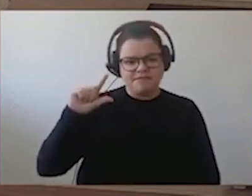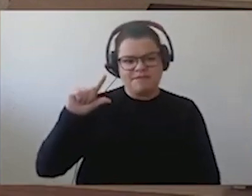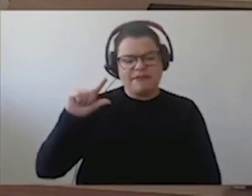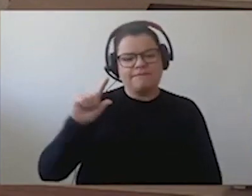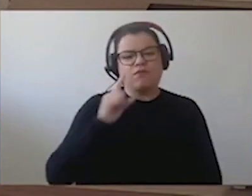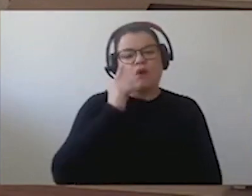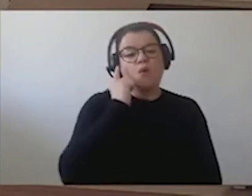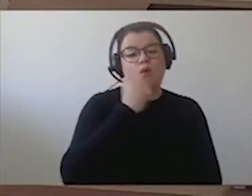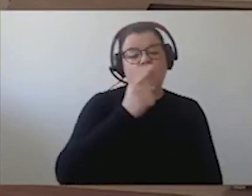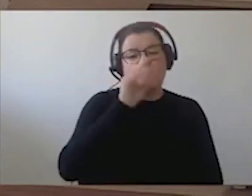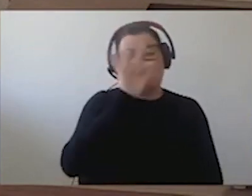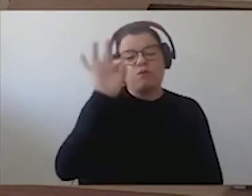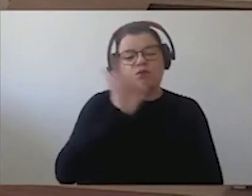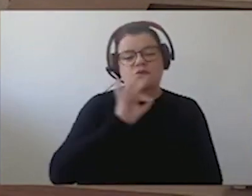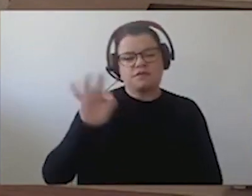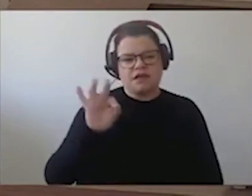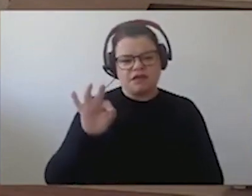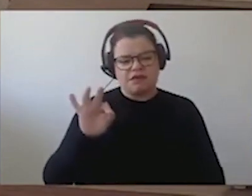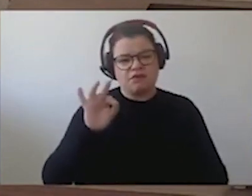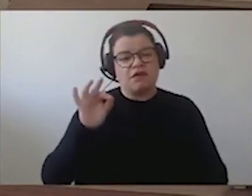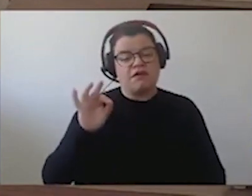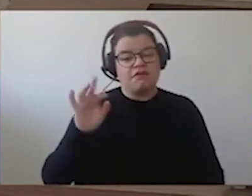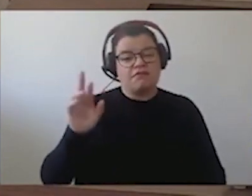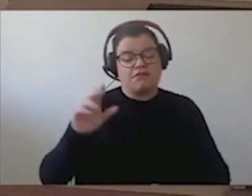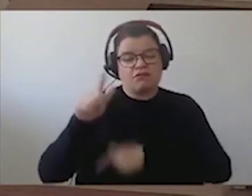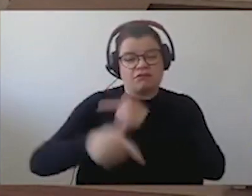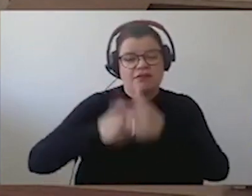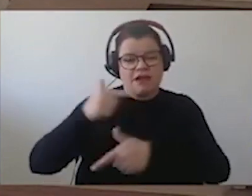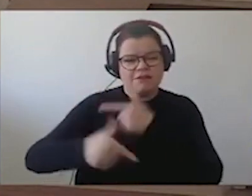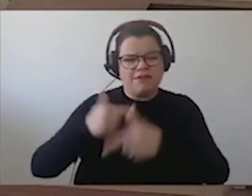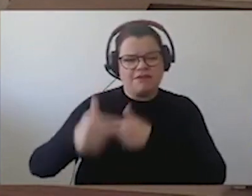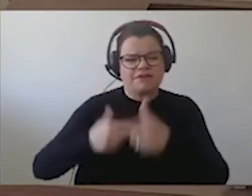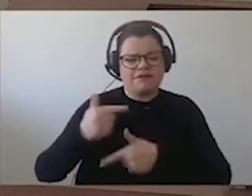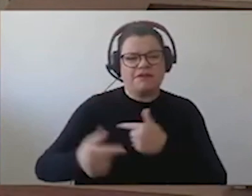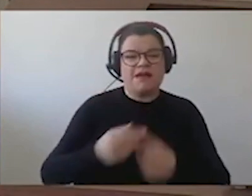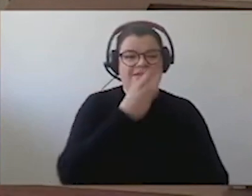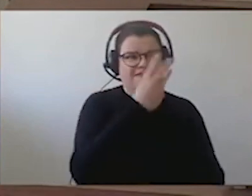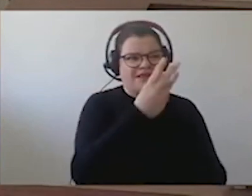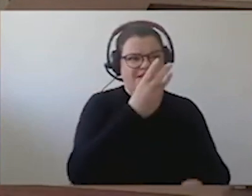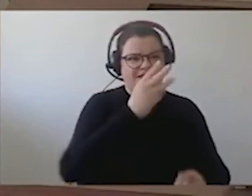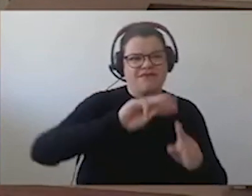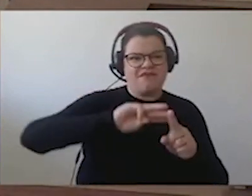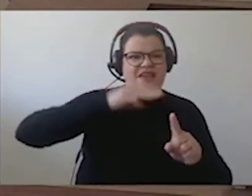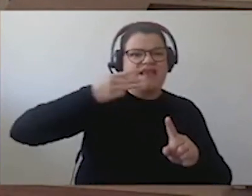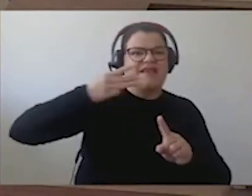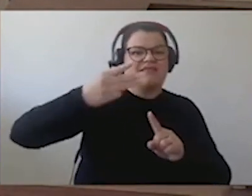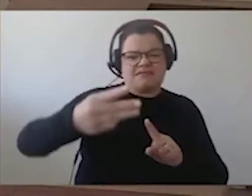renda anual dos trabalhadores, ou seja, quase três vezes, mais de três vezes, né,